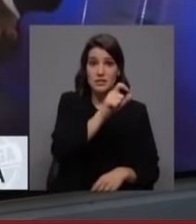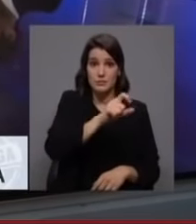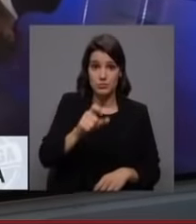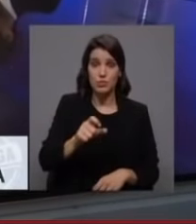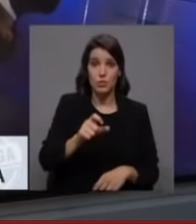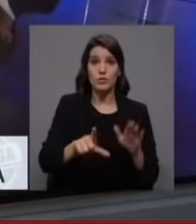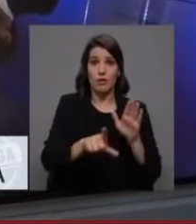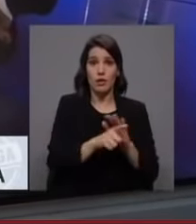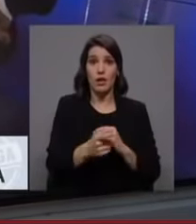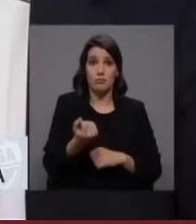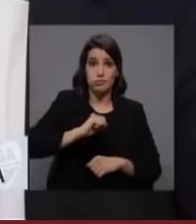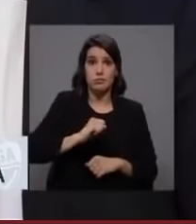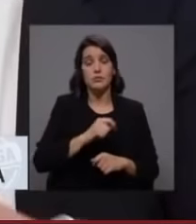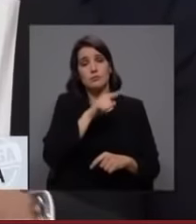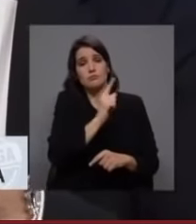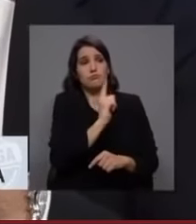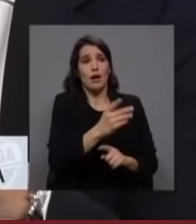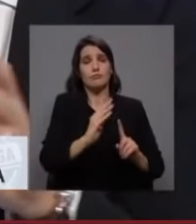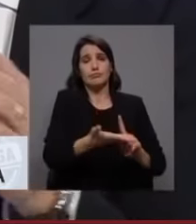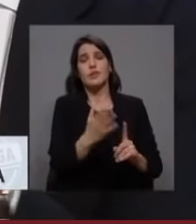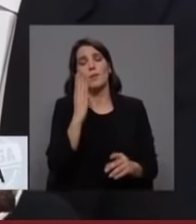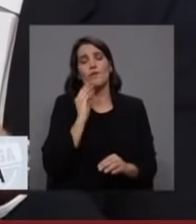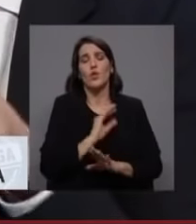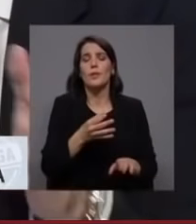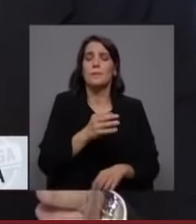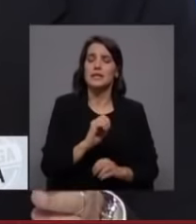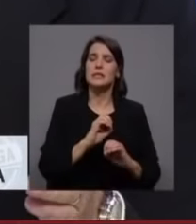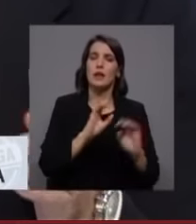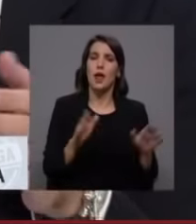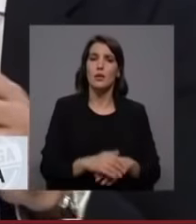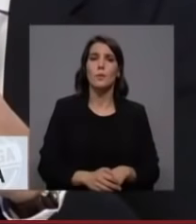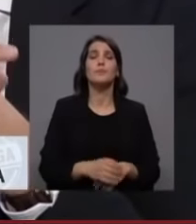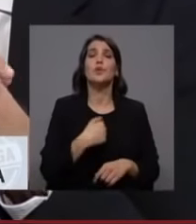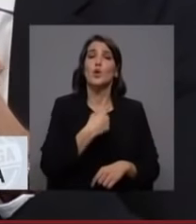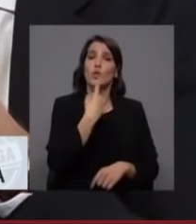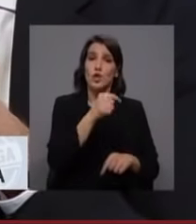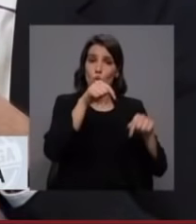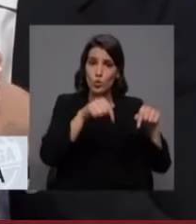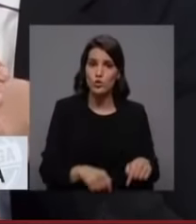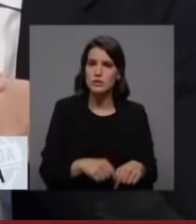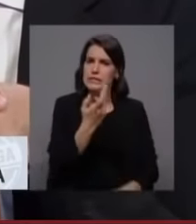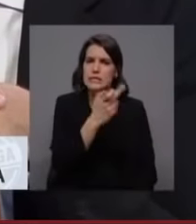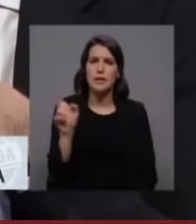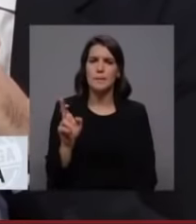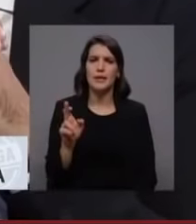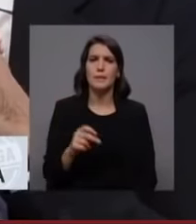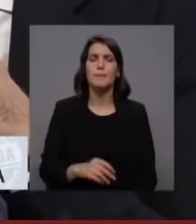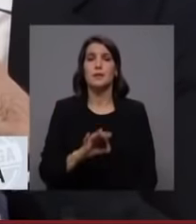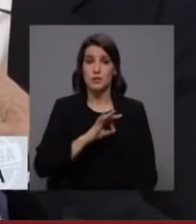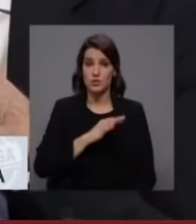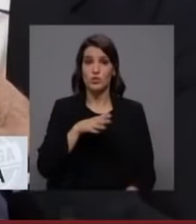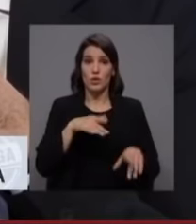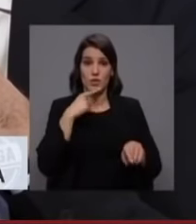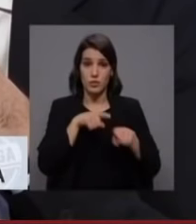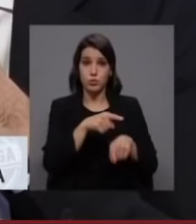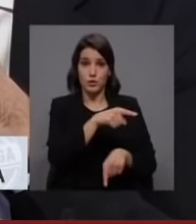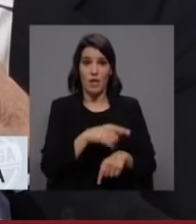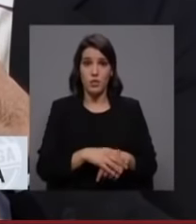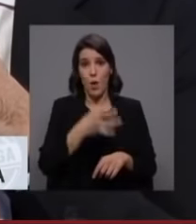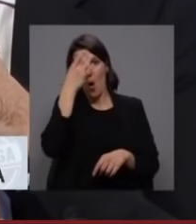tem que ser responsabilizado e eu não vergonha só a partir de agora então eu digo isso hoje foi por isso que é um